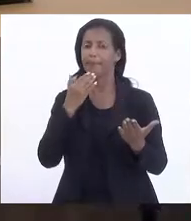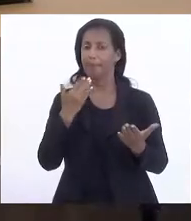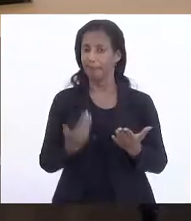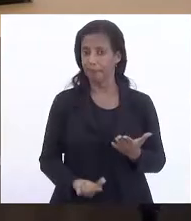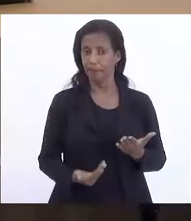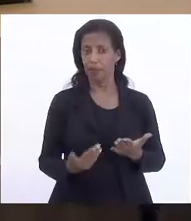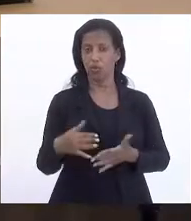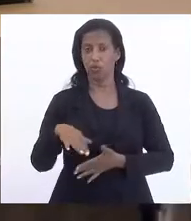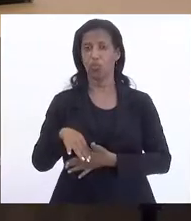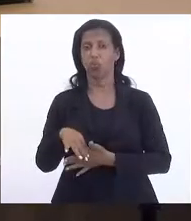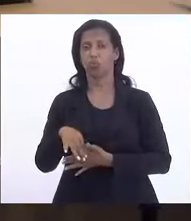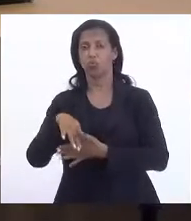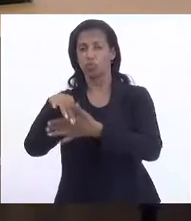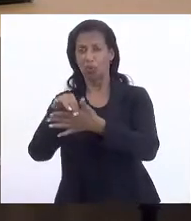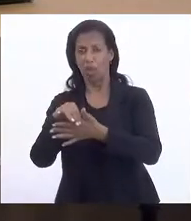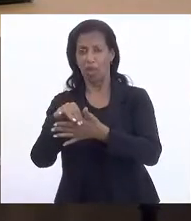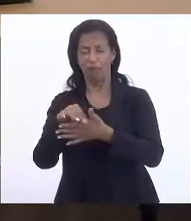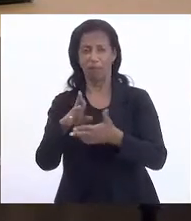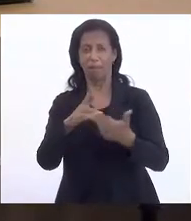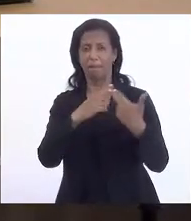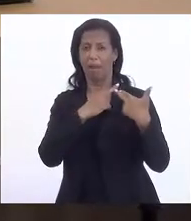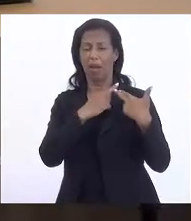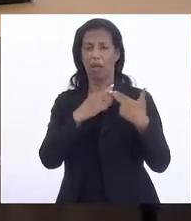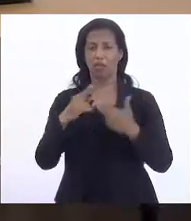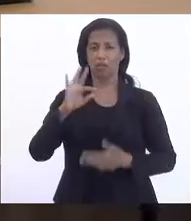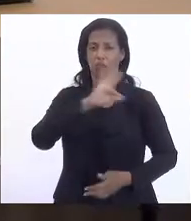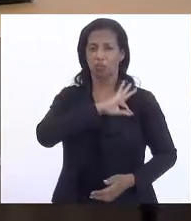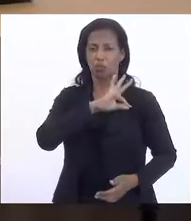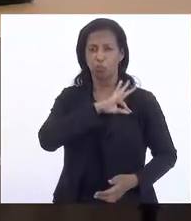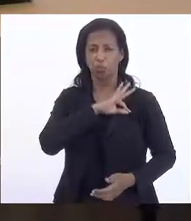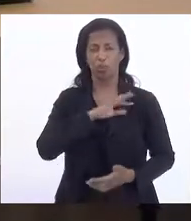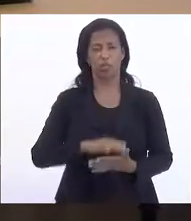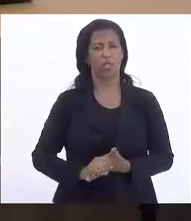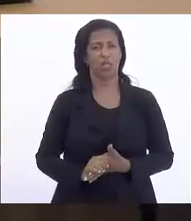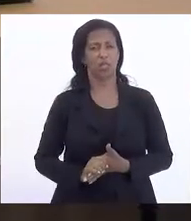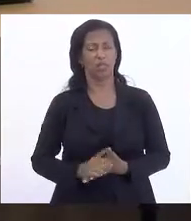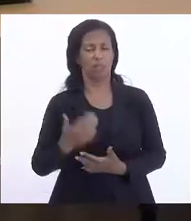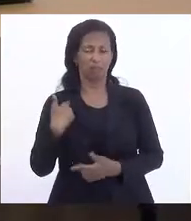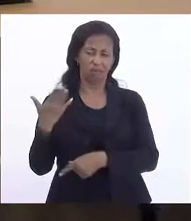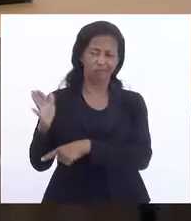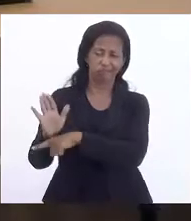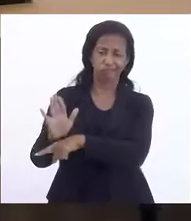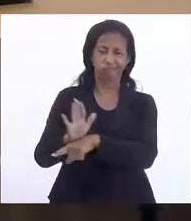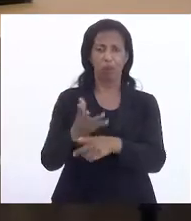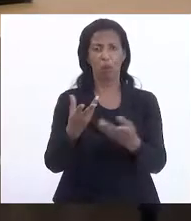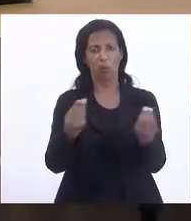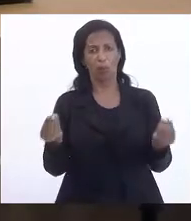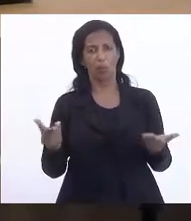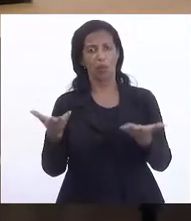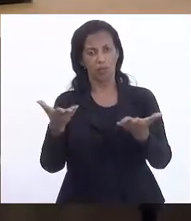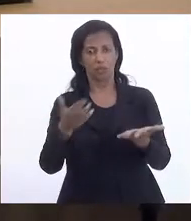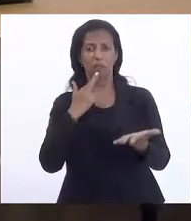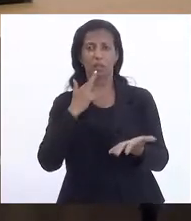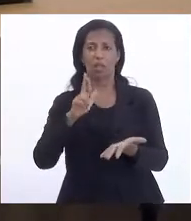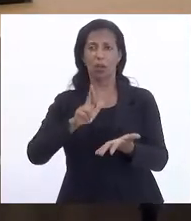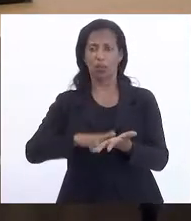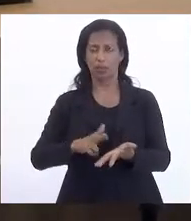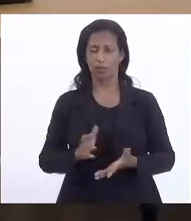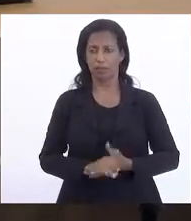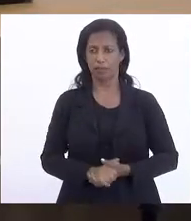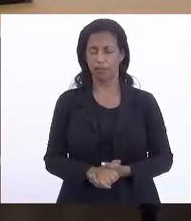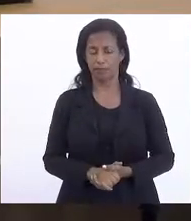chefe de polícia, delegados de polícia, e foi muito efetivo. Então está aqui esse reconhecimento.